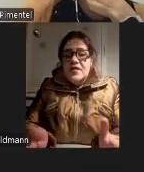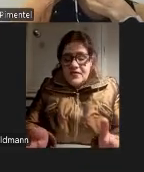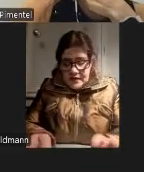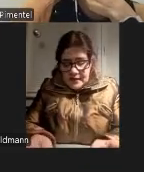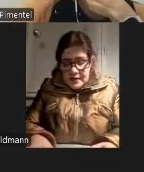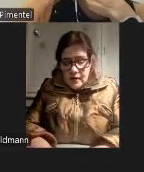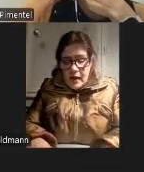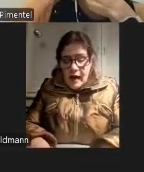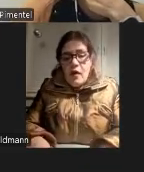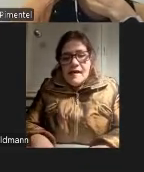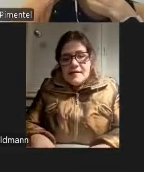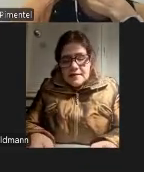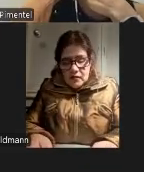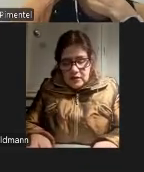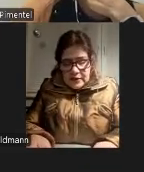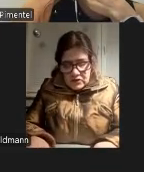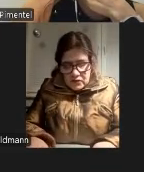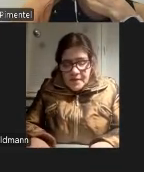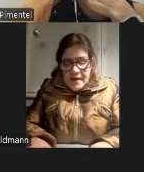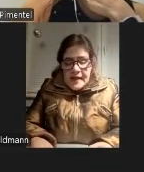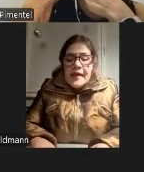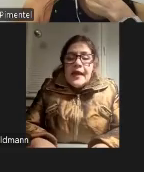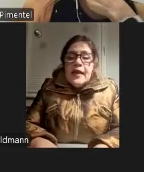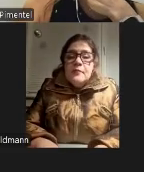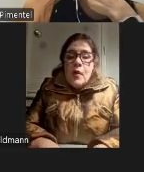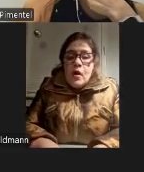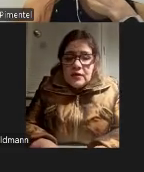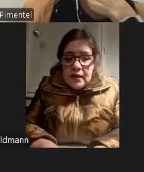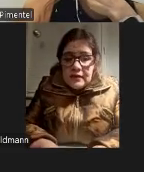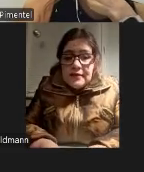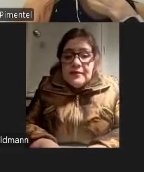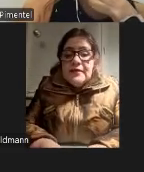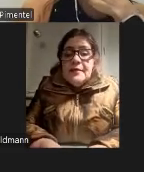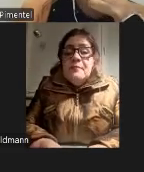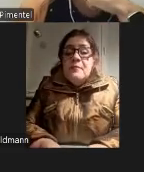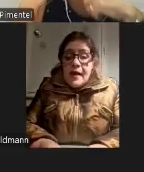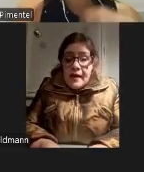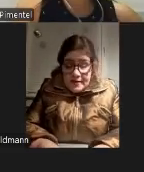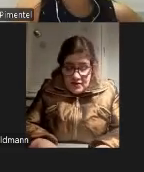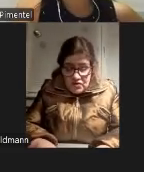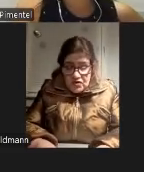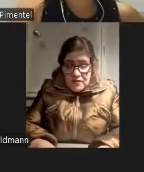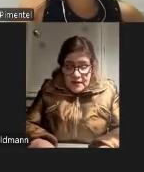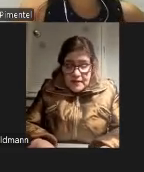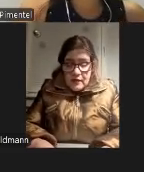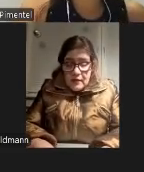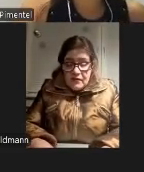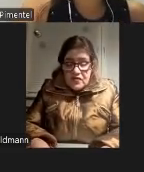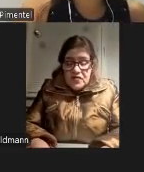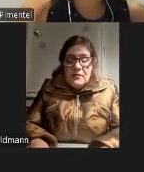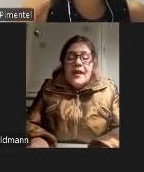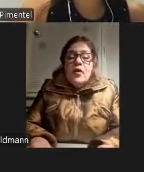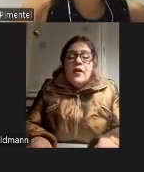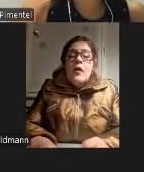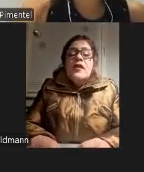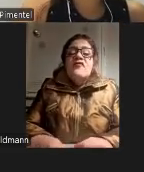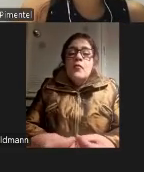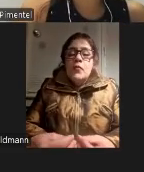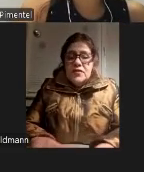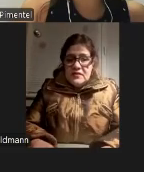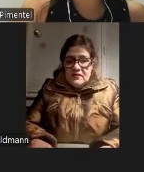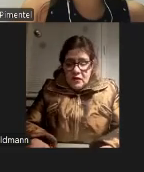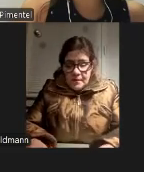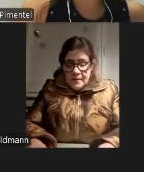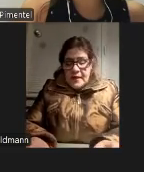não vive. Então, a correção disso é importante demais. Então, melhorar o que